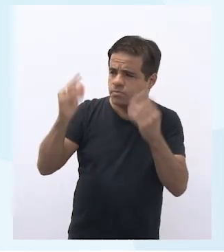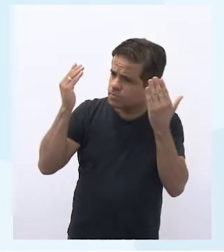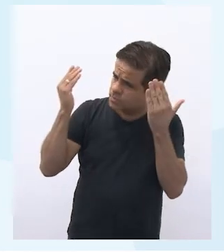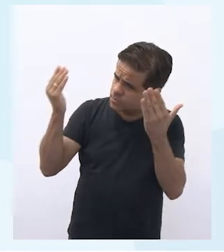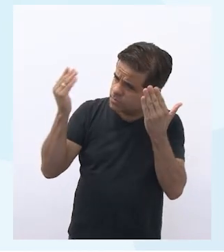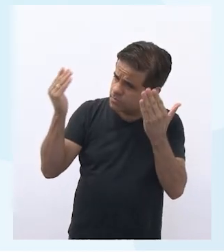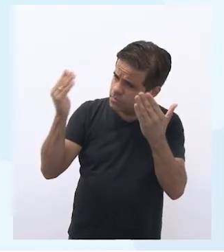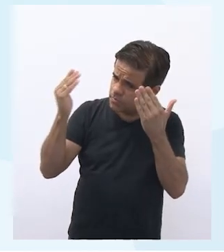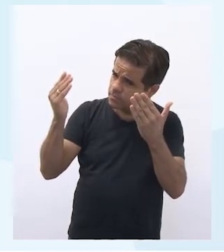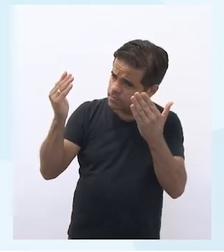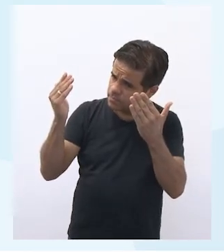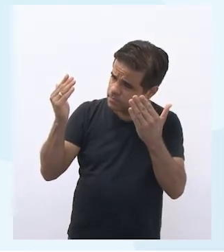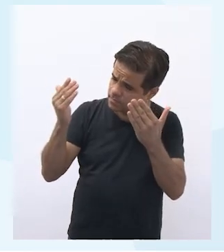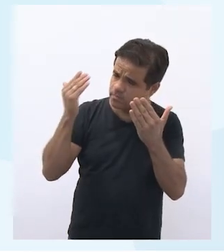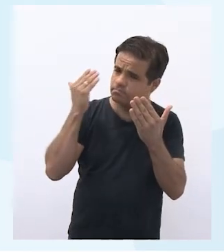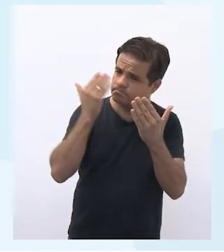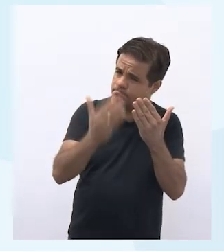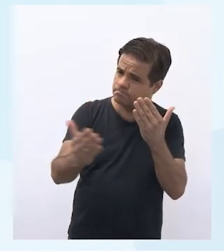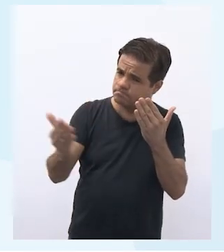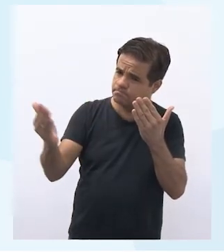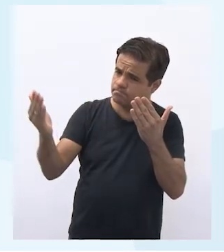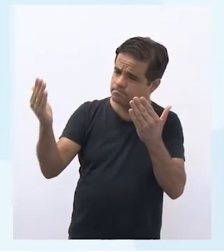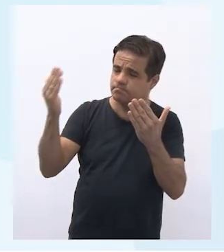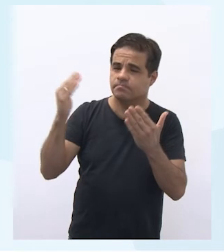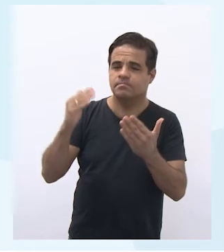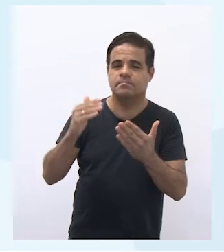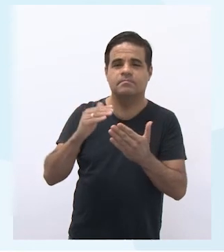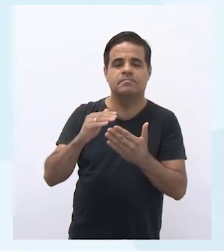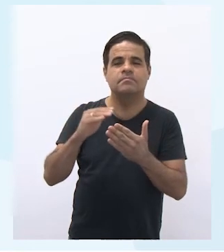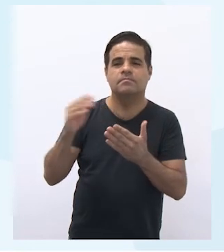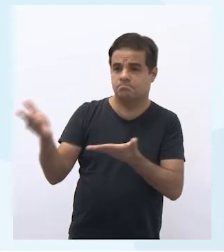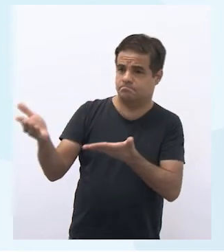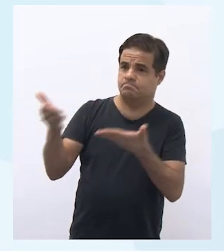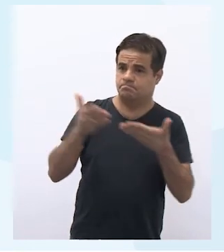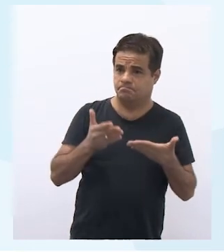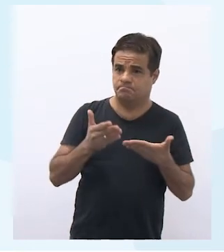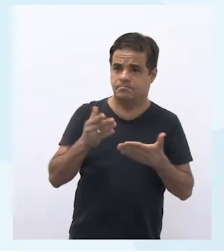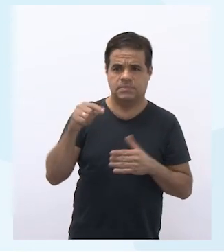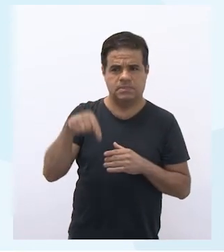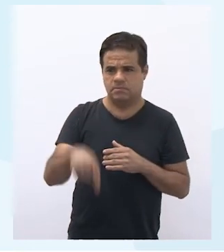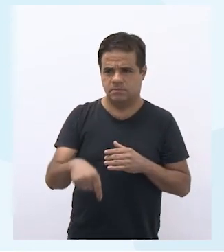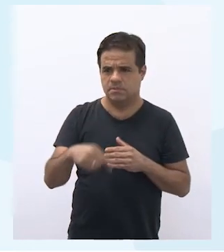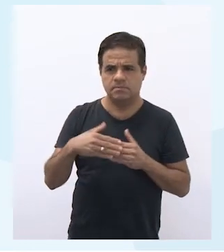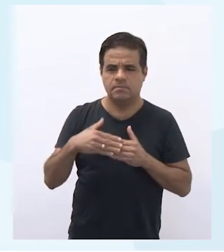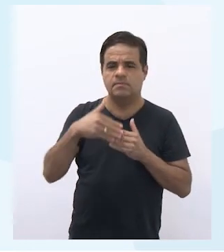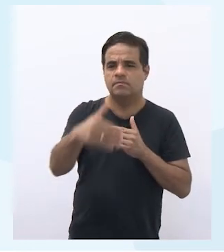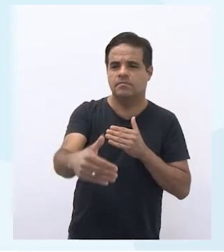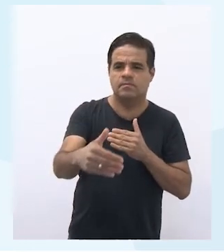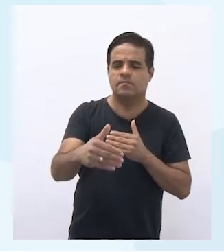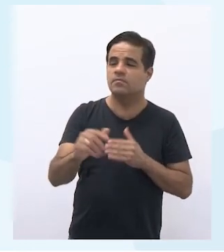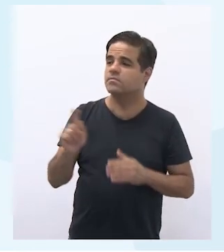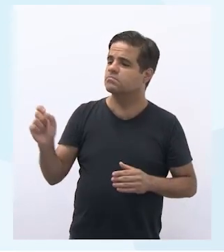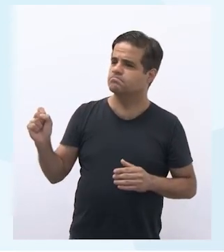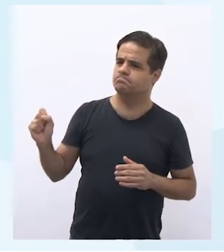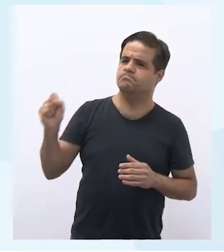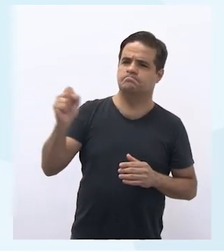vocês. Professora Nálida, doutora Nálida, seja muito bem-vinda, viu? Tem a palavra, por